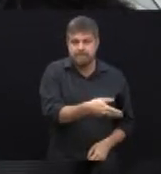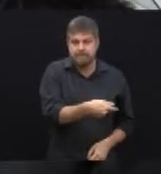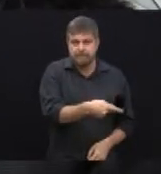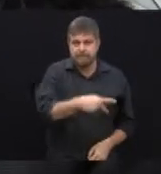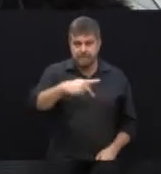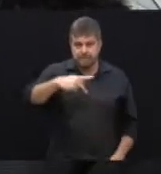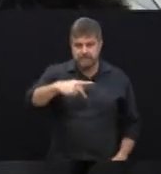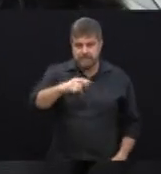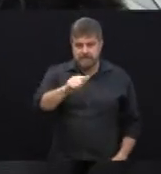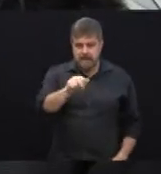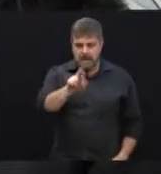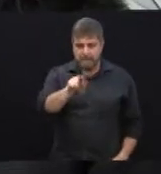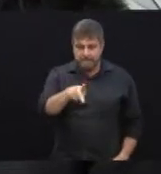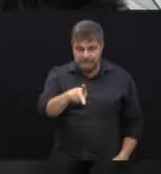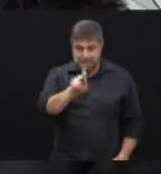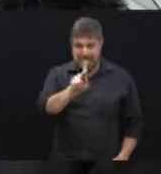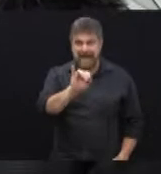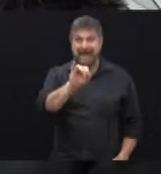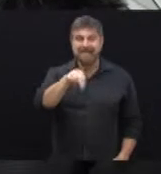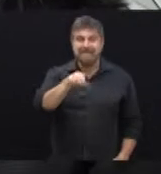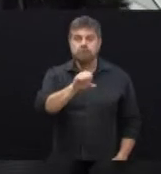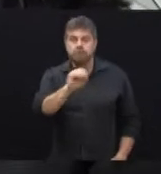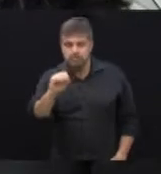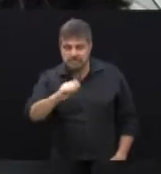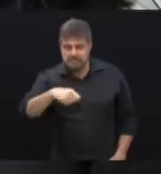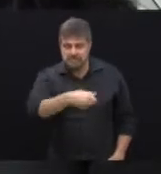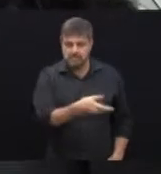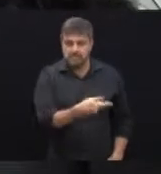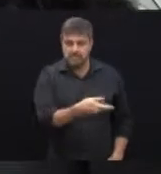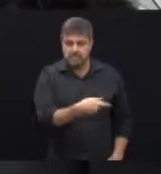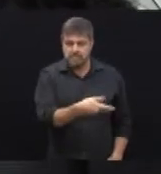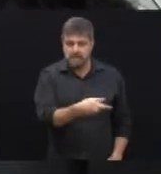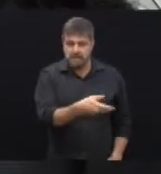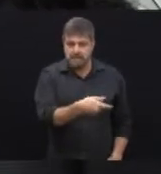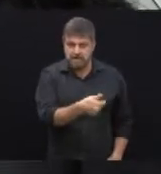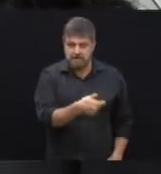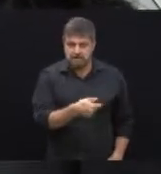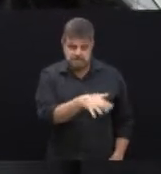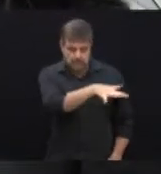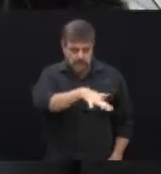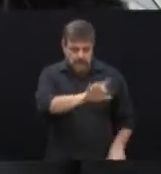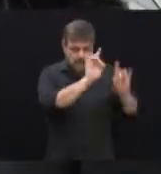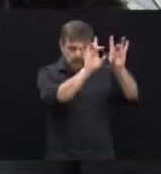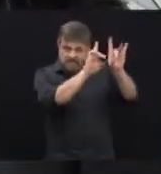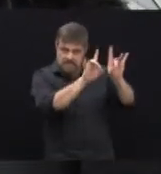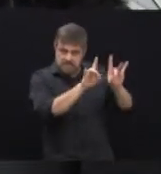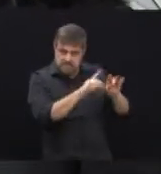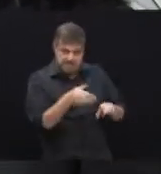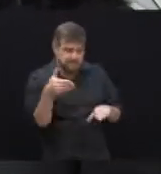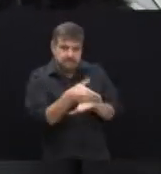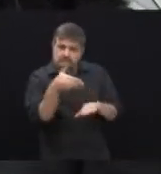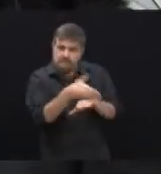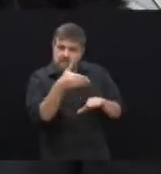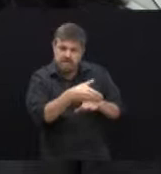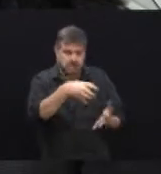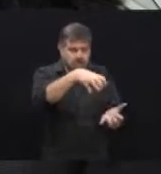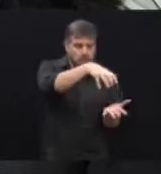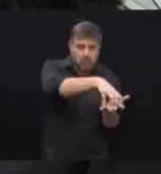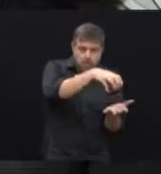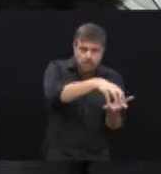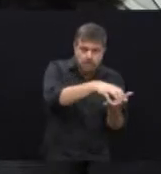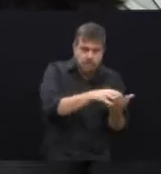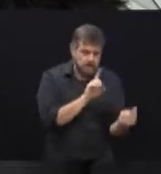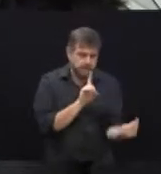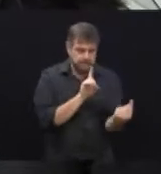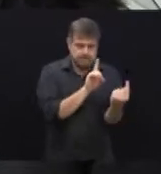vários tipos diferentes de especialização em Parkinson. Uma delas é a especialização clínica. Você frequentaria um